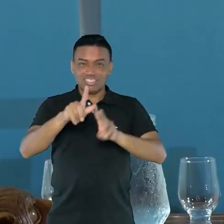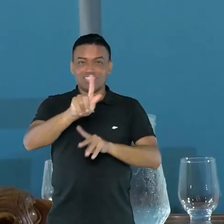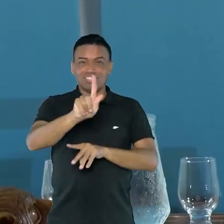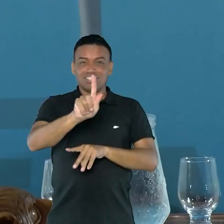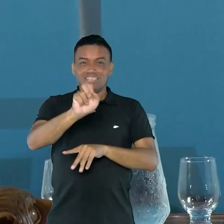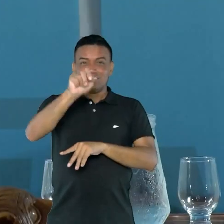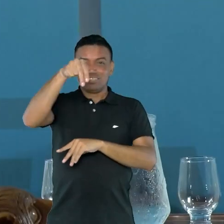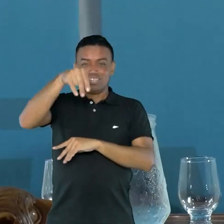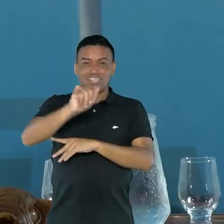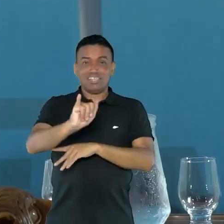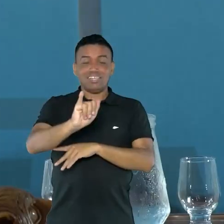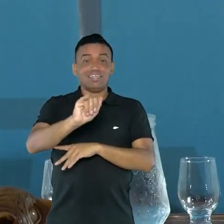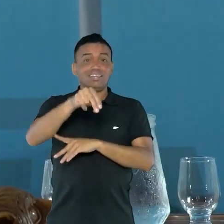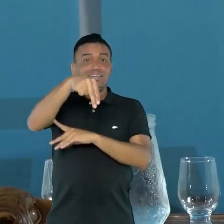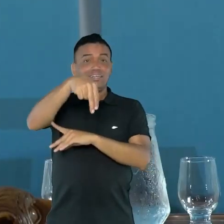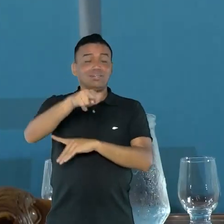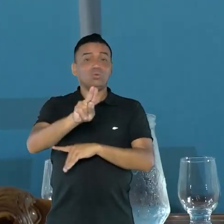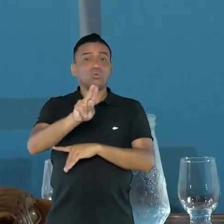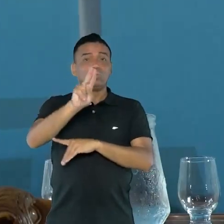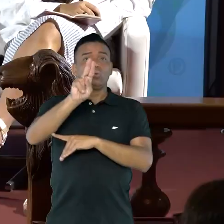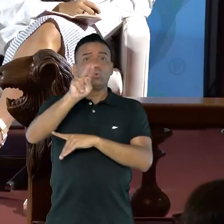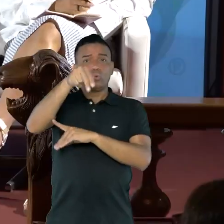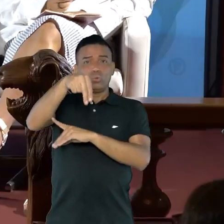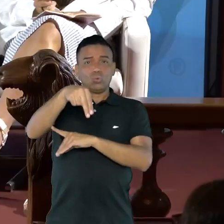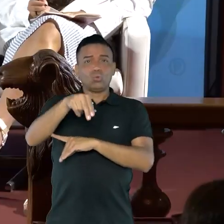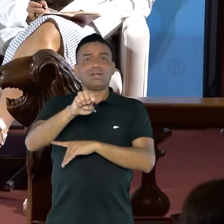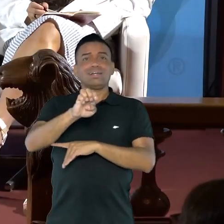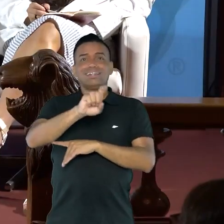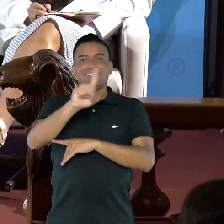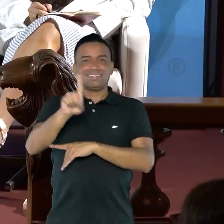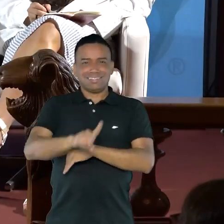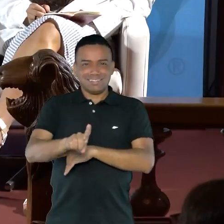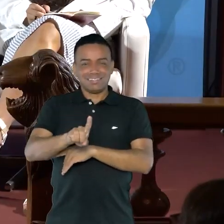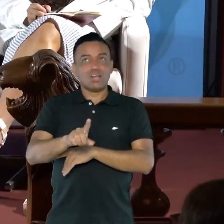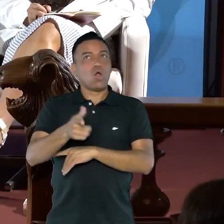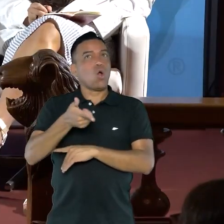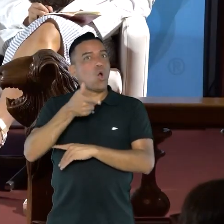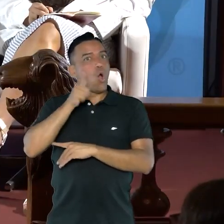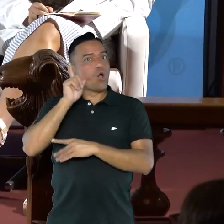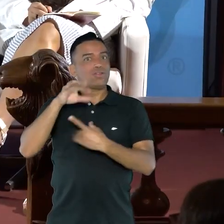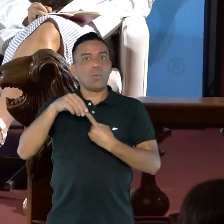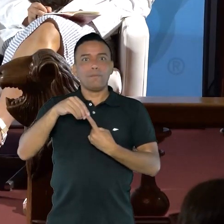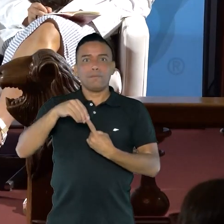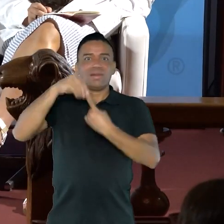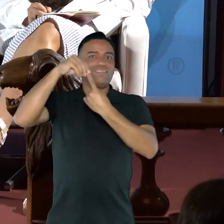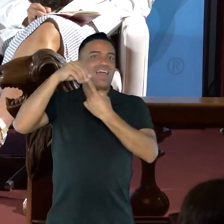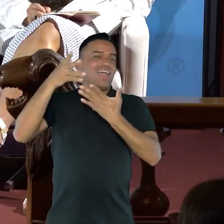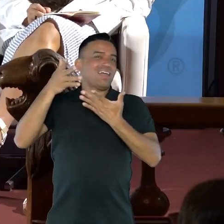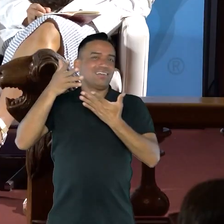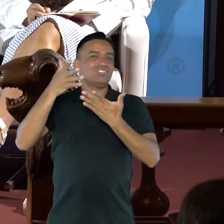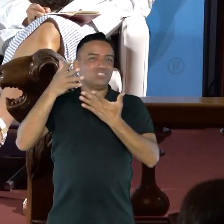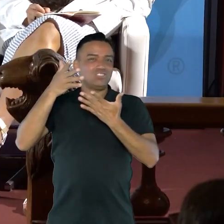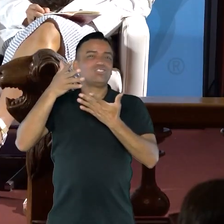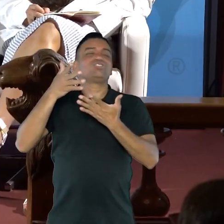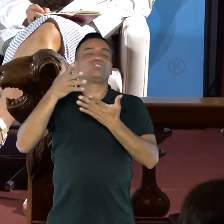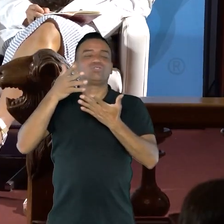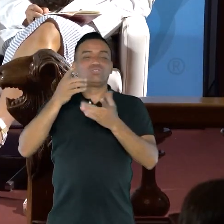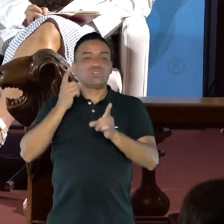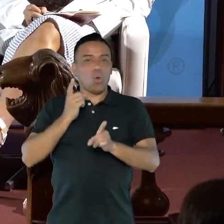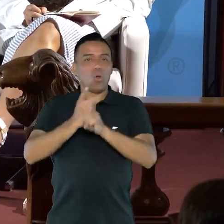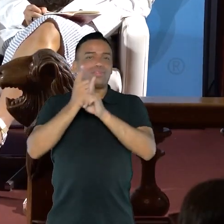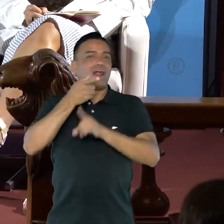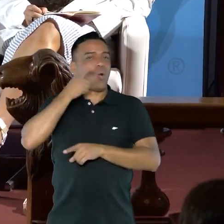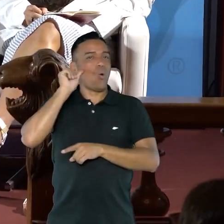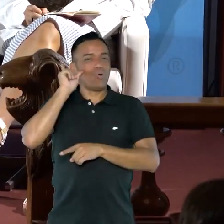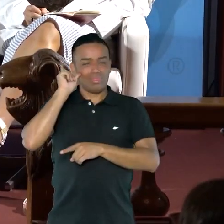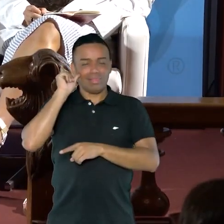Geni Nunes. Ontem eu tive o privilégio de ter esse encontro pessoalmente com ela,